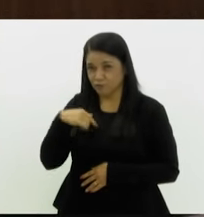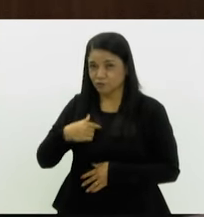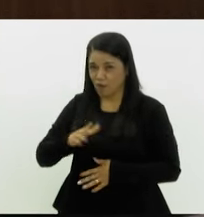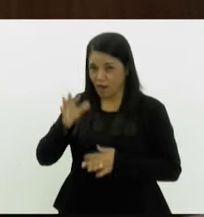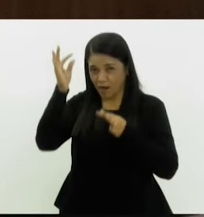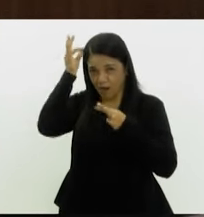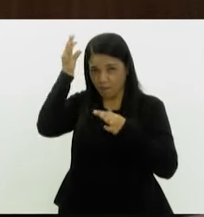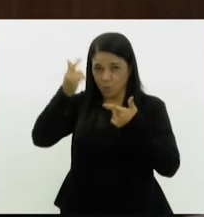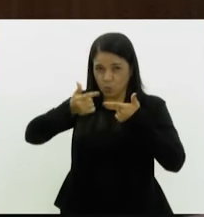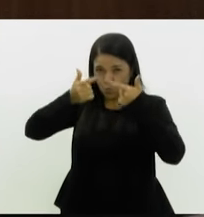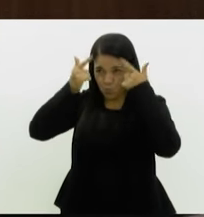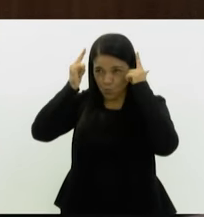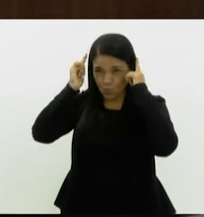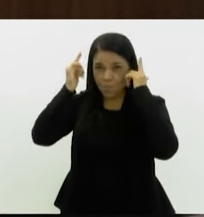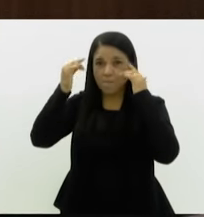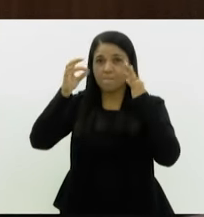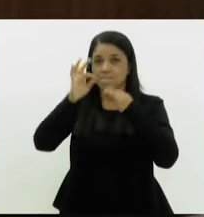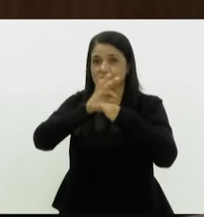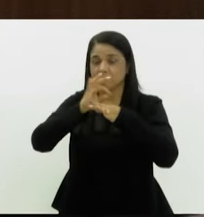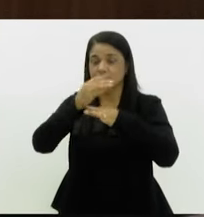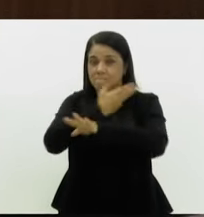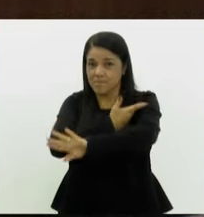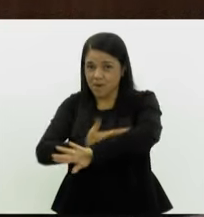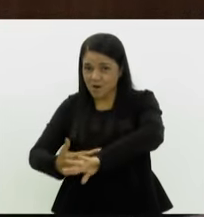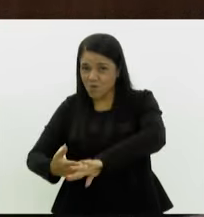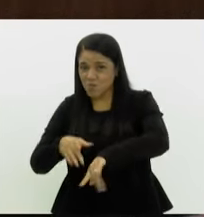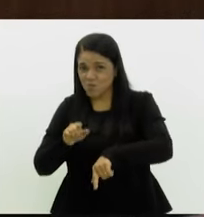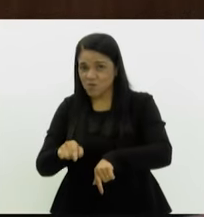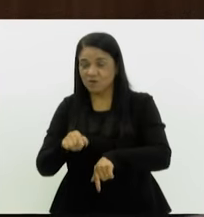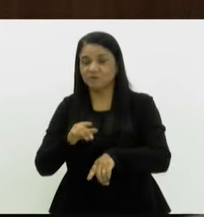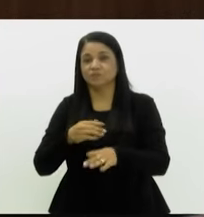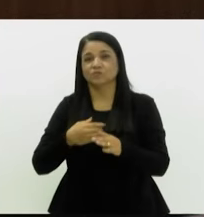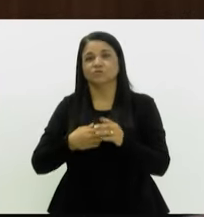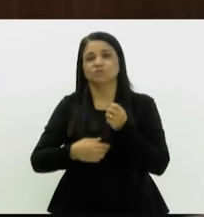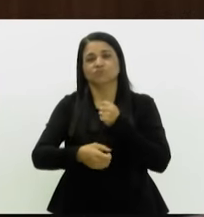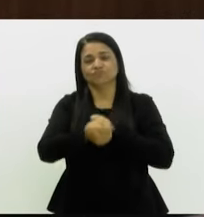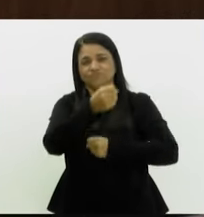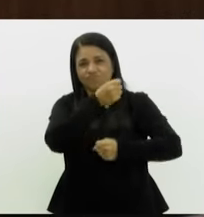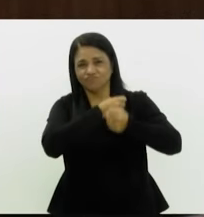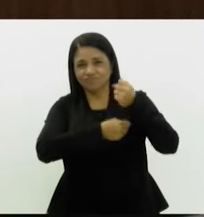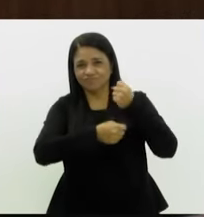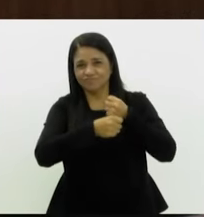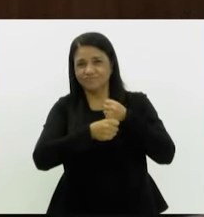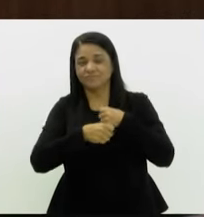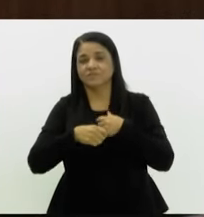branco, que no antigo estado da Guanabara